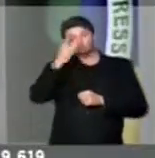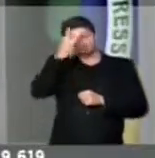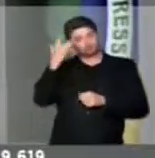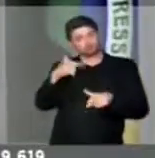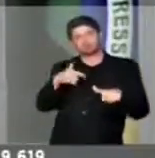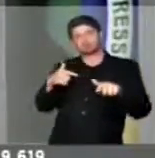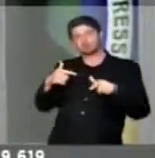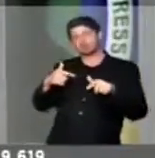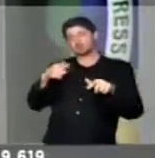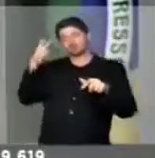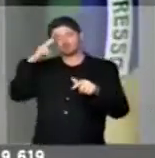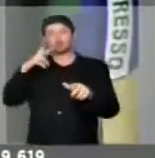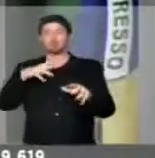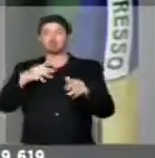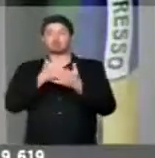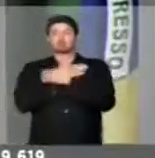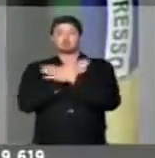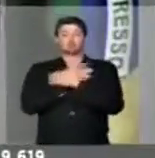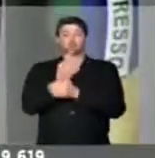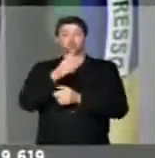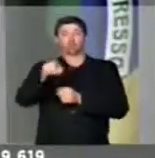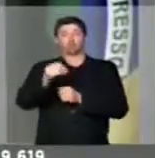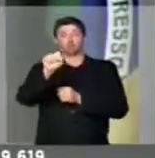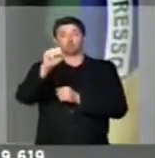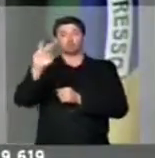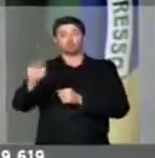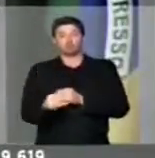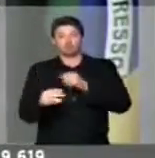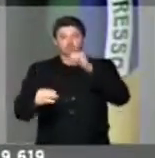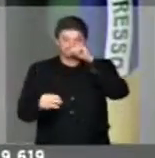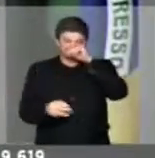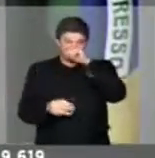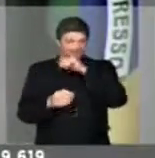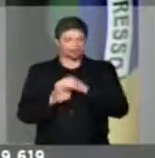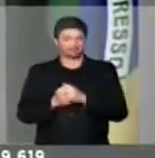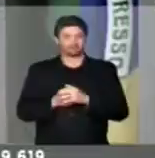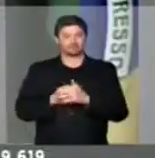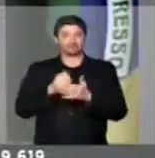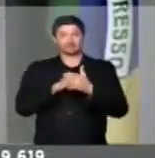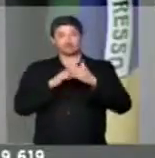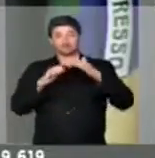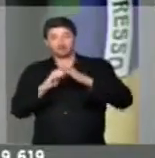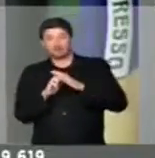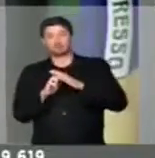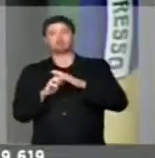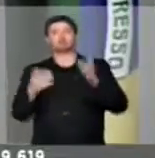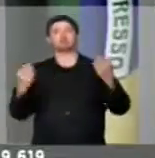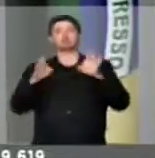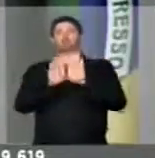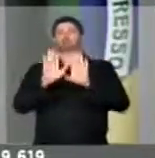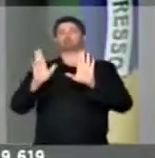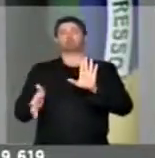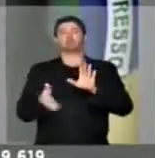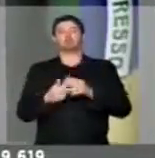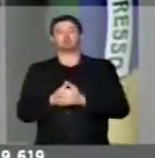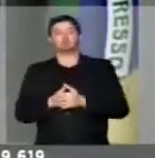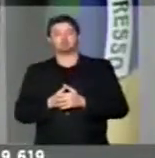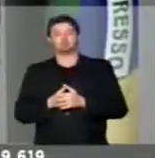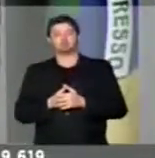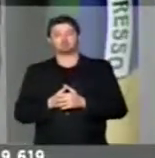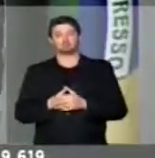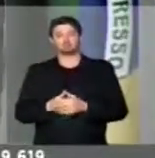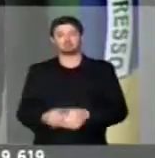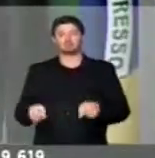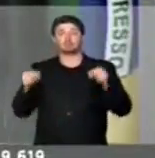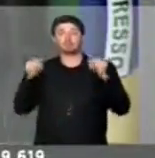brasileiros desempregados. Cerca de 1,8 milhões de empresas fecharam as portas do Brasil.